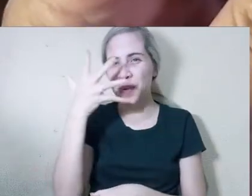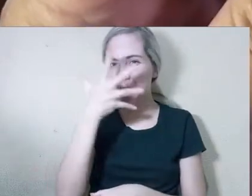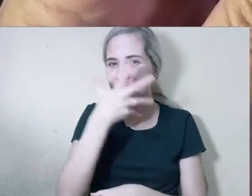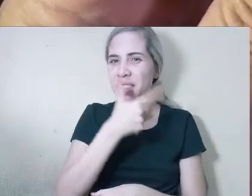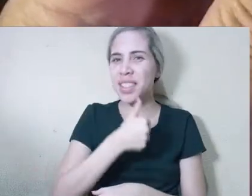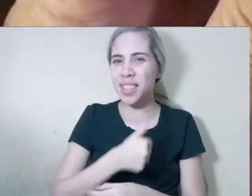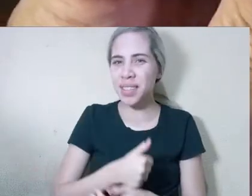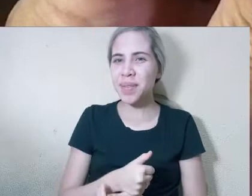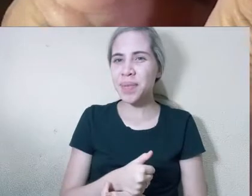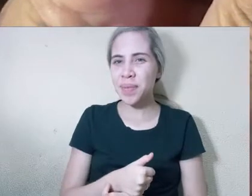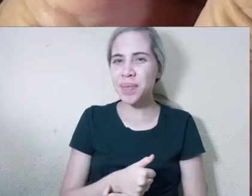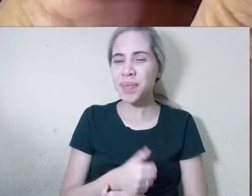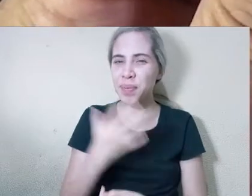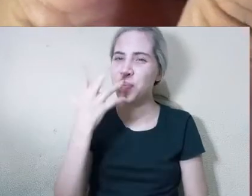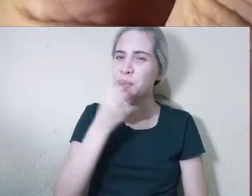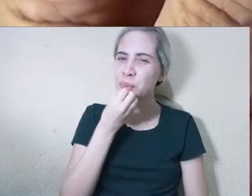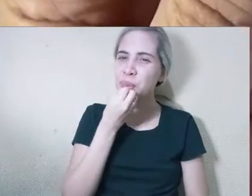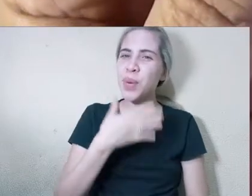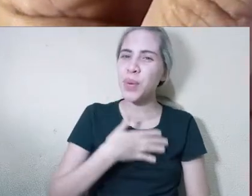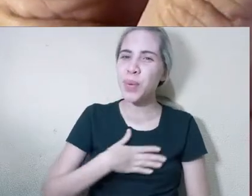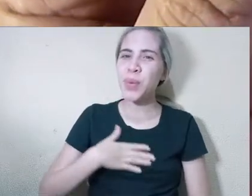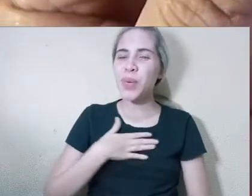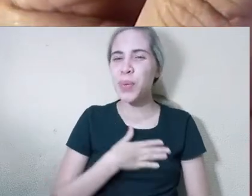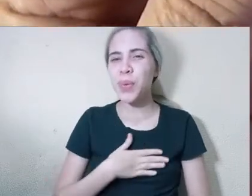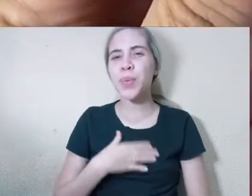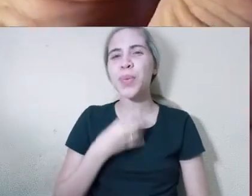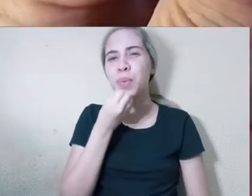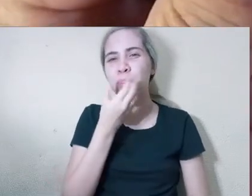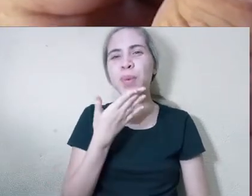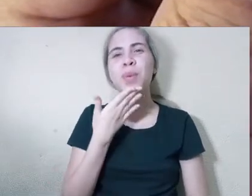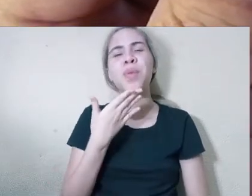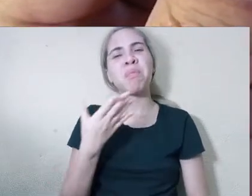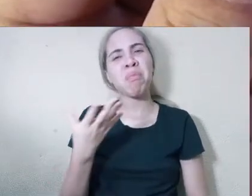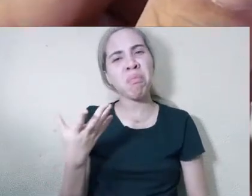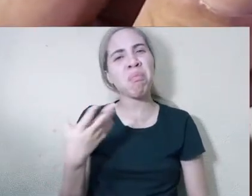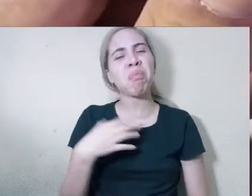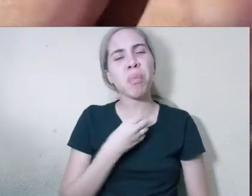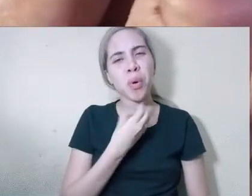Bonito, viu? Muito bom gosto, viu, Marquinhos? Muito bom gosto. Obrigado. Mesmo.